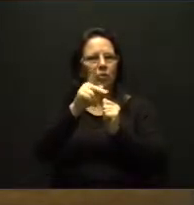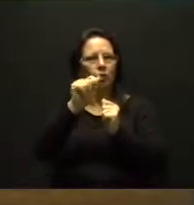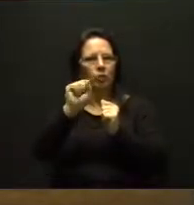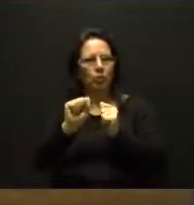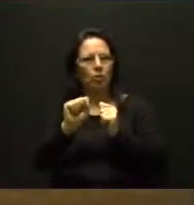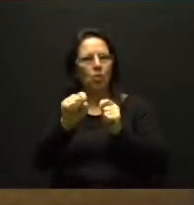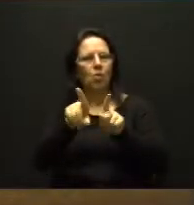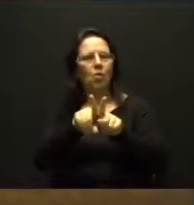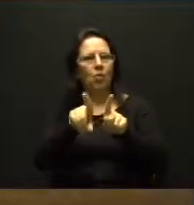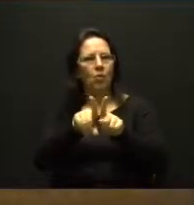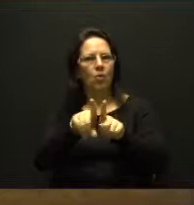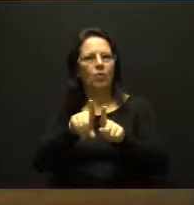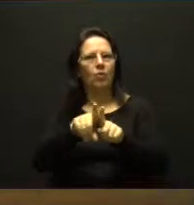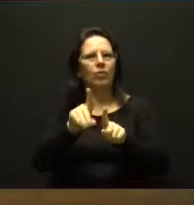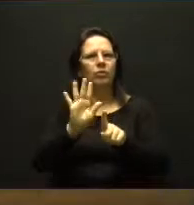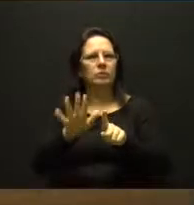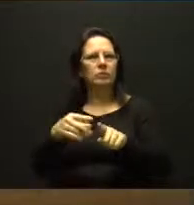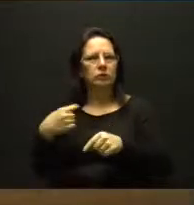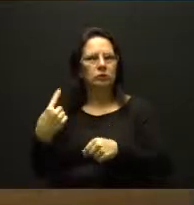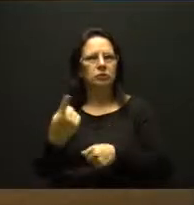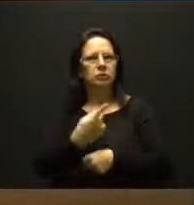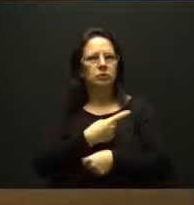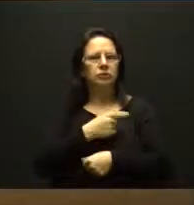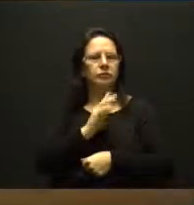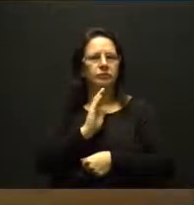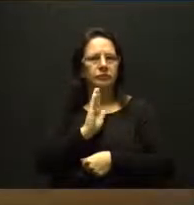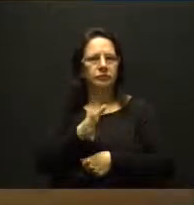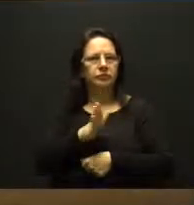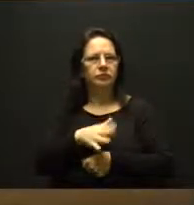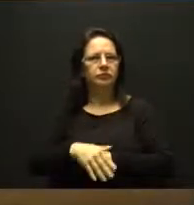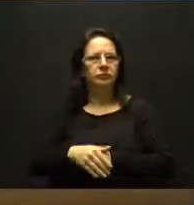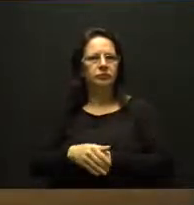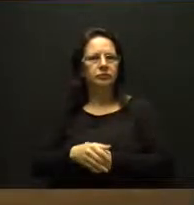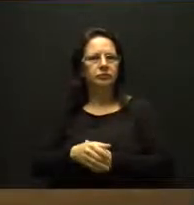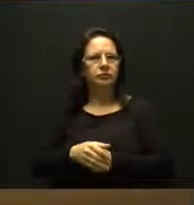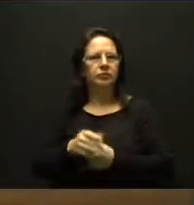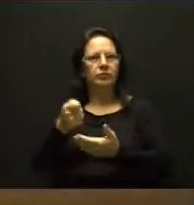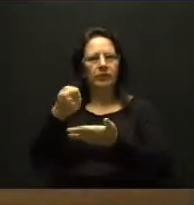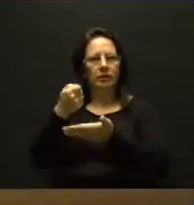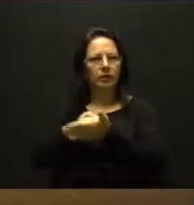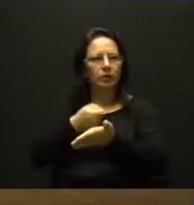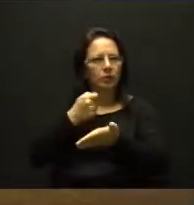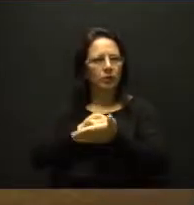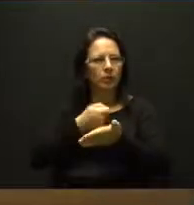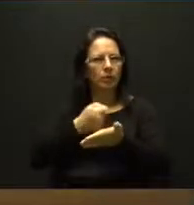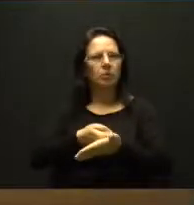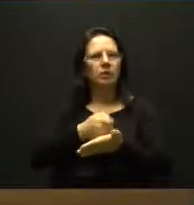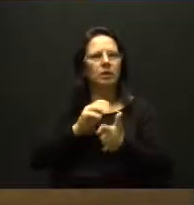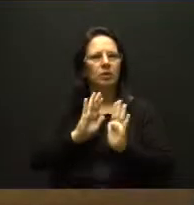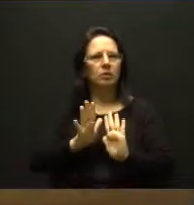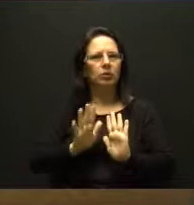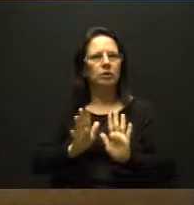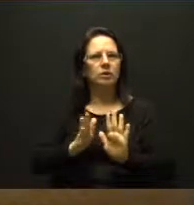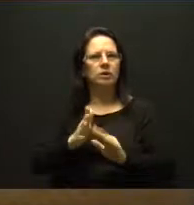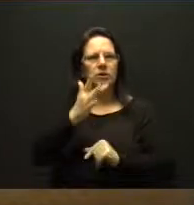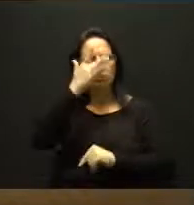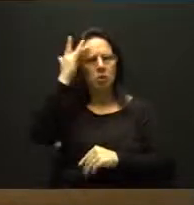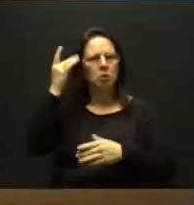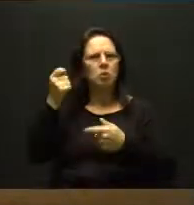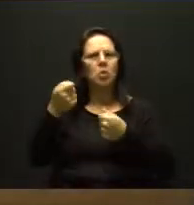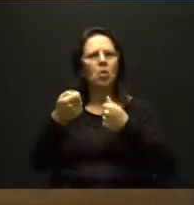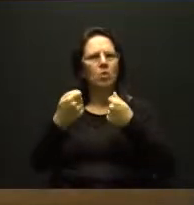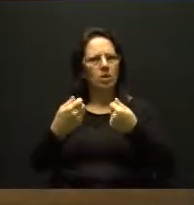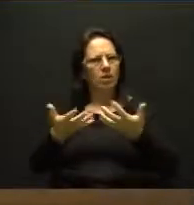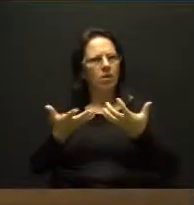para nós já estava sendo uma grande cobrança que acontecia nos municípios e